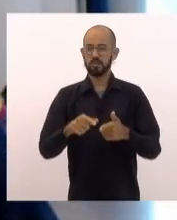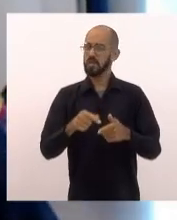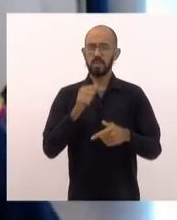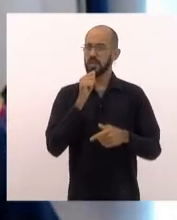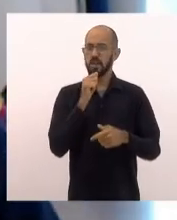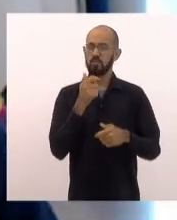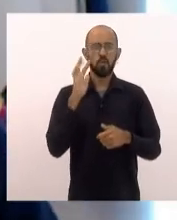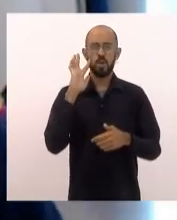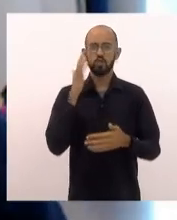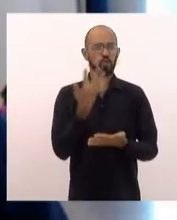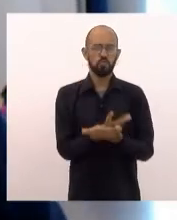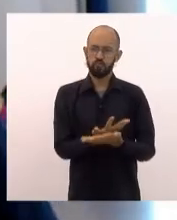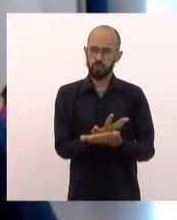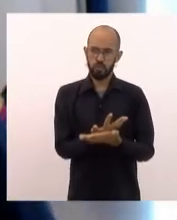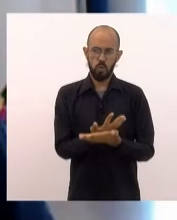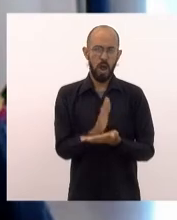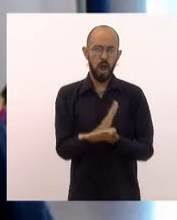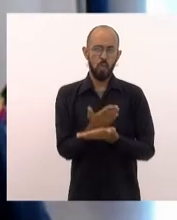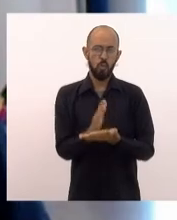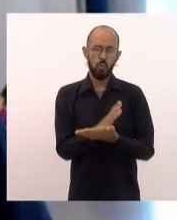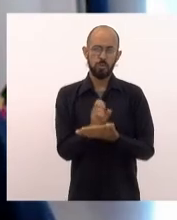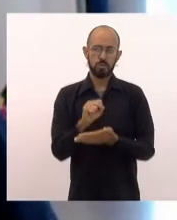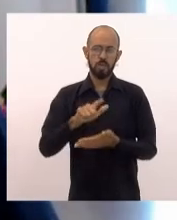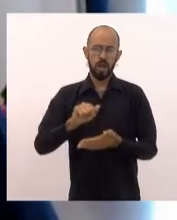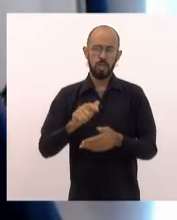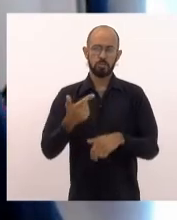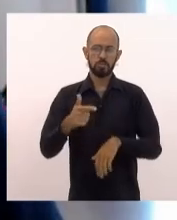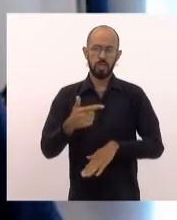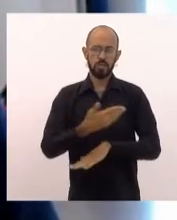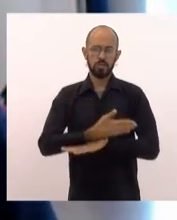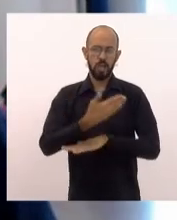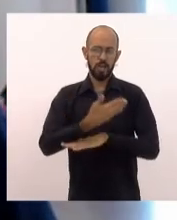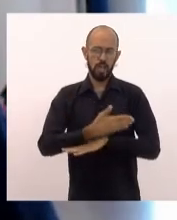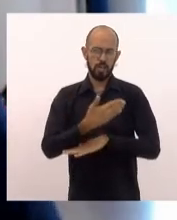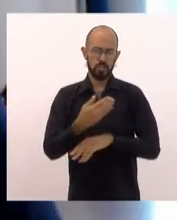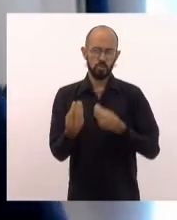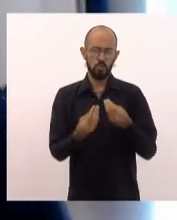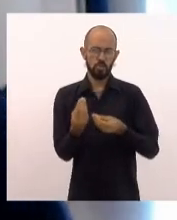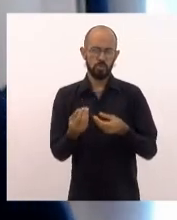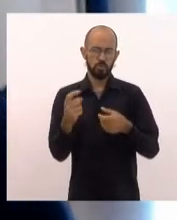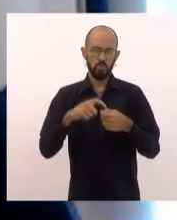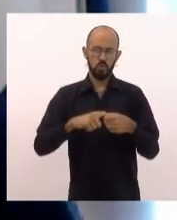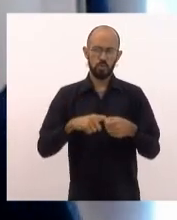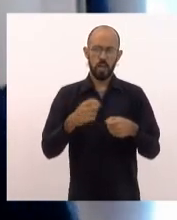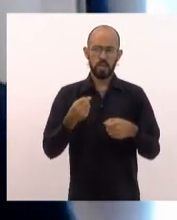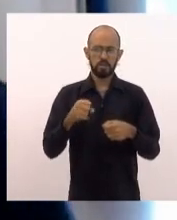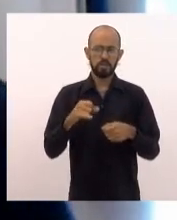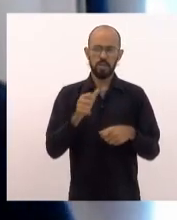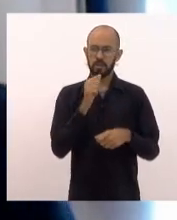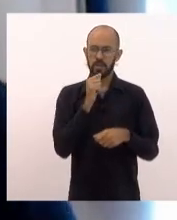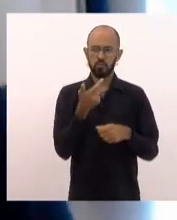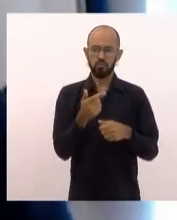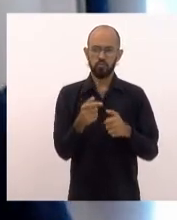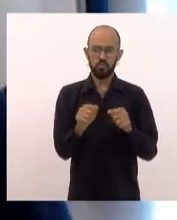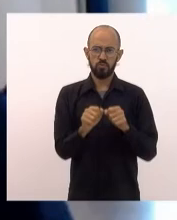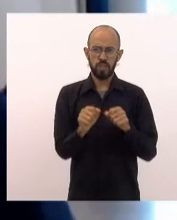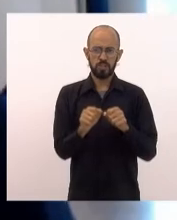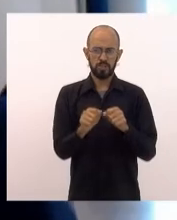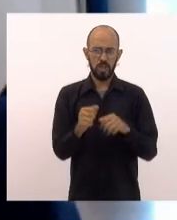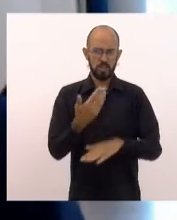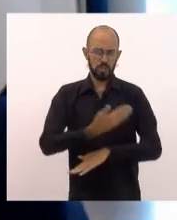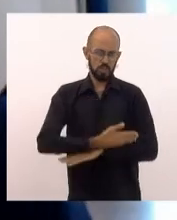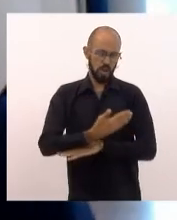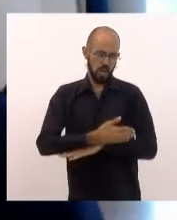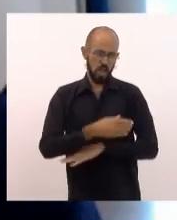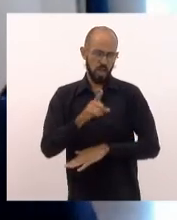das salas sem ter sequer janelas. Como é que a gente vai voltar numa pandemia se as janelas não foram feitas? Essa é uma cobrança que a gente